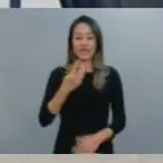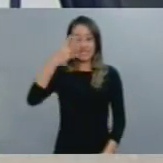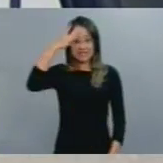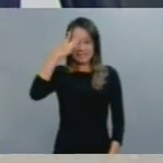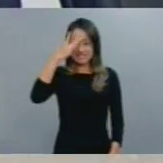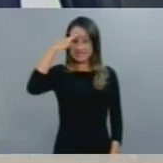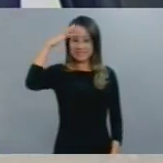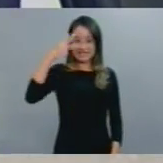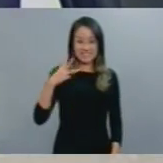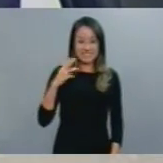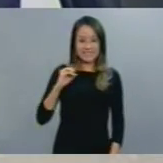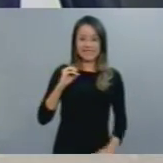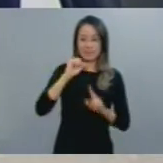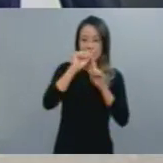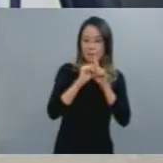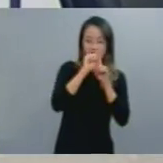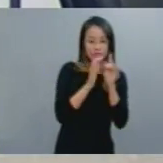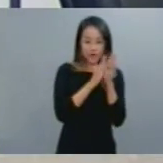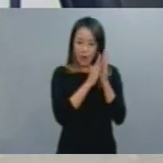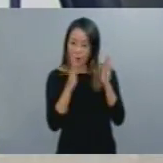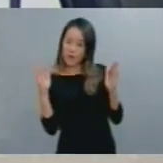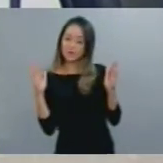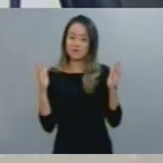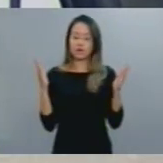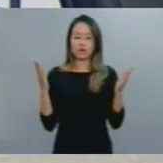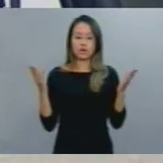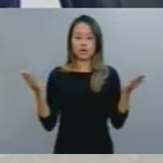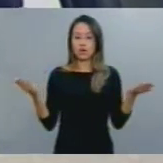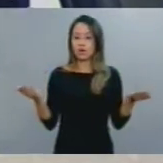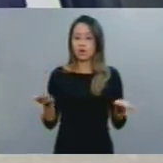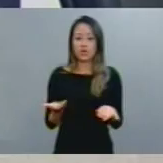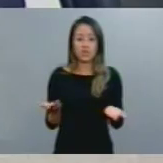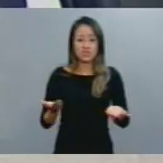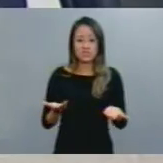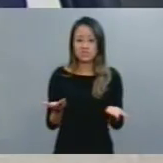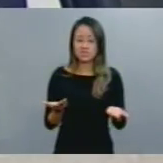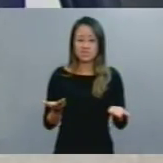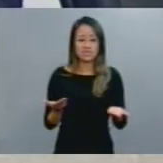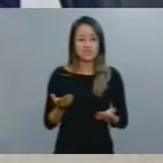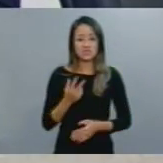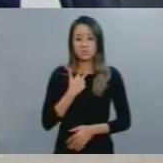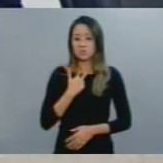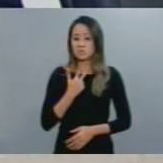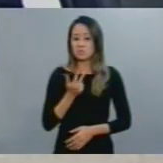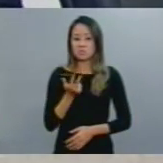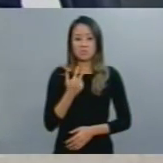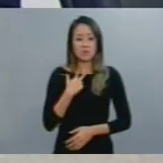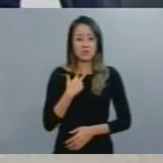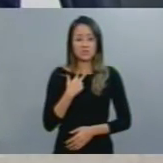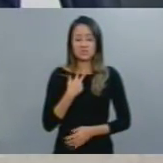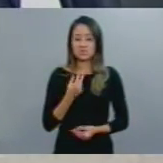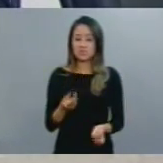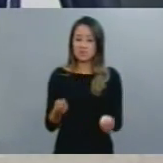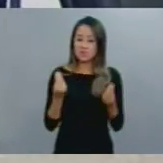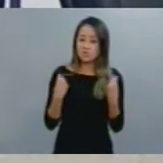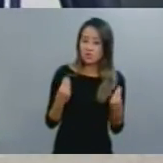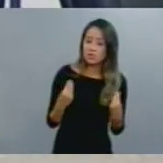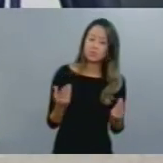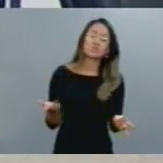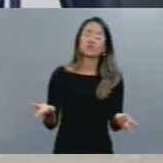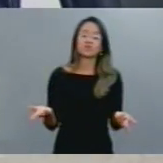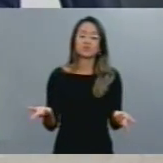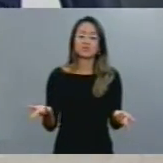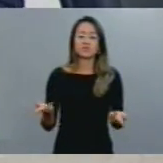faz por semana. E leva o que é necessário, o supérfluo não leva mais. Então chegou a classe média baixa